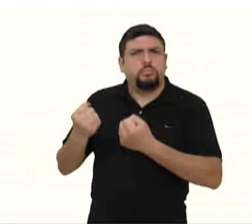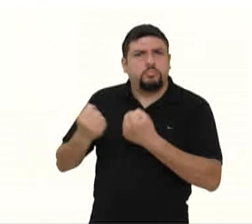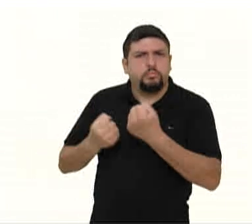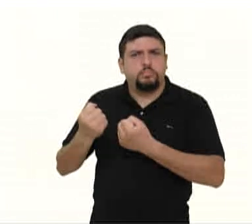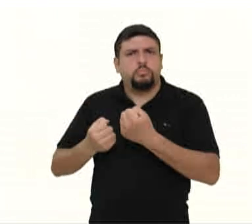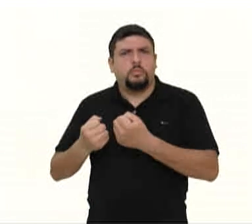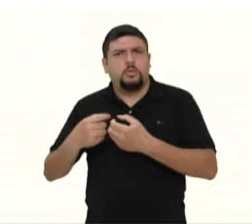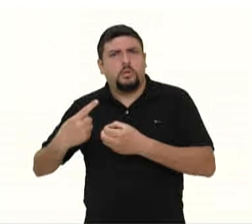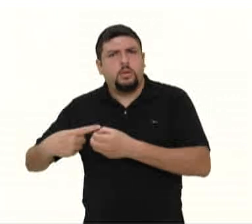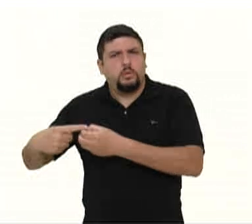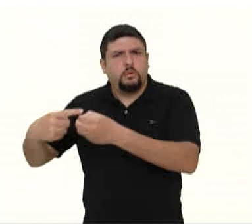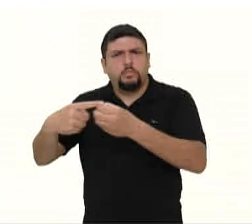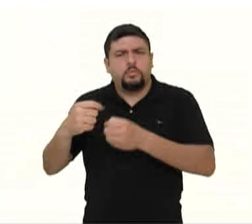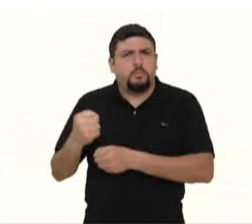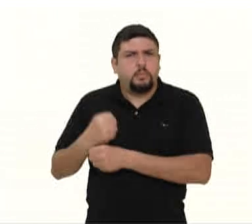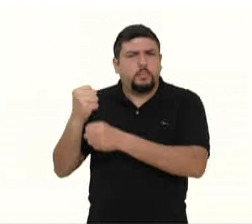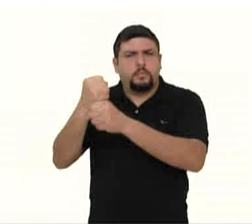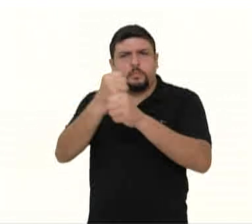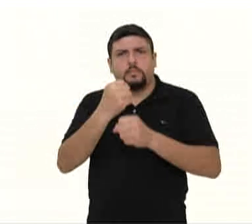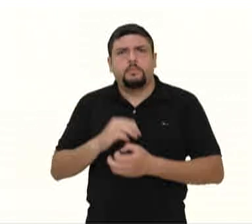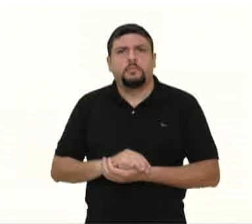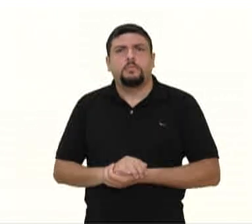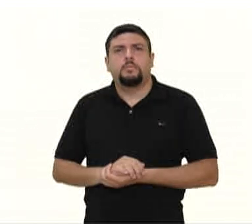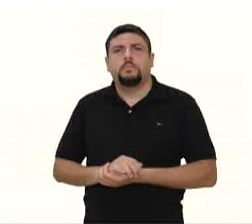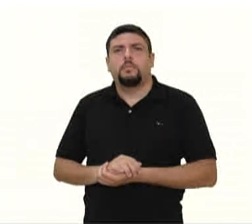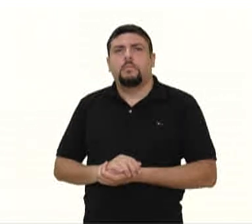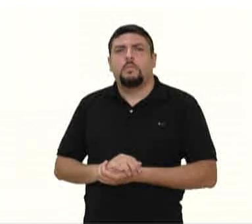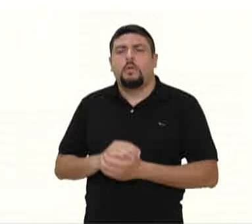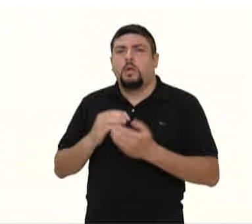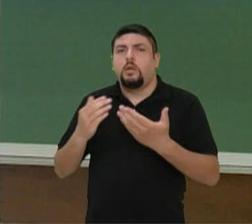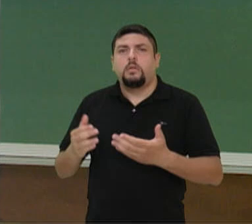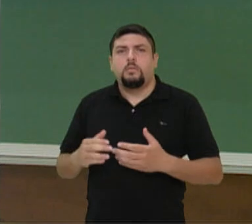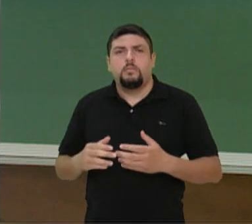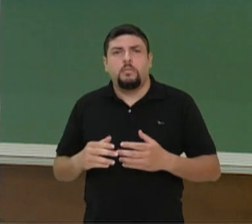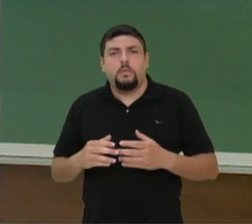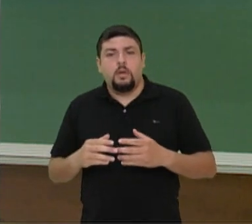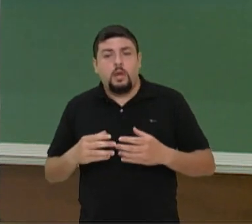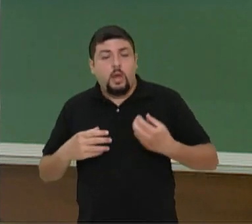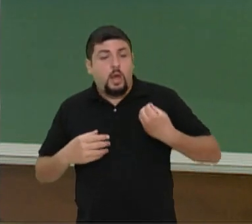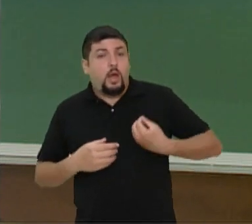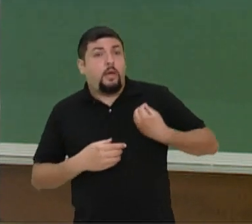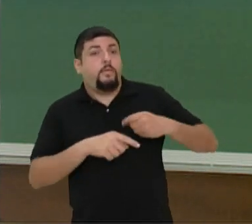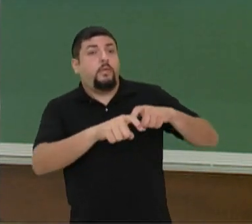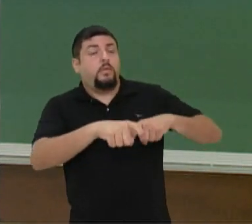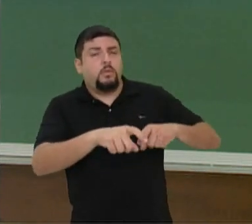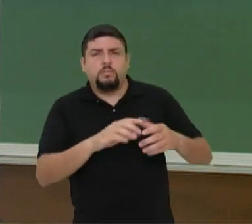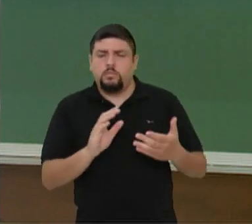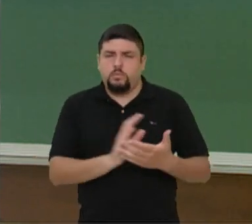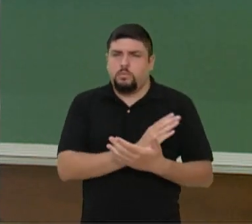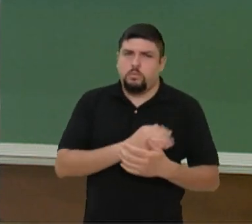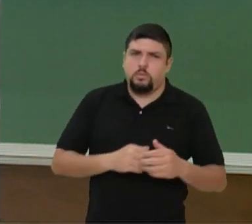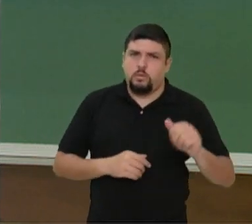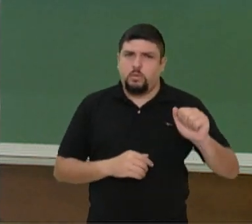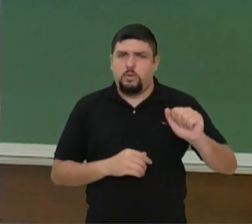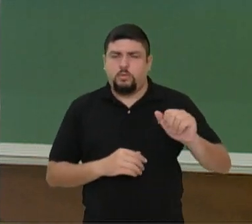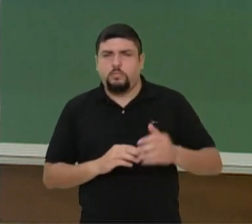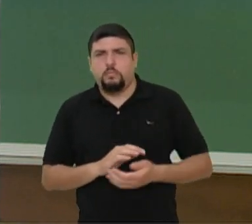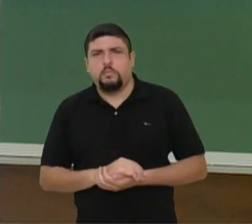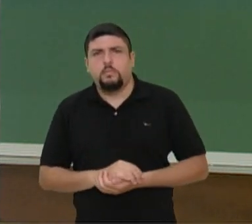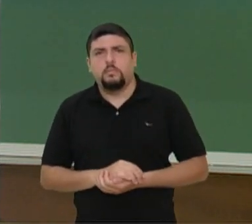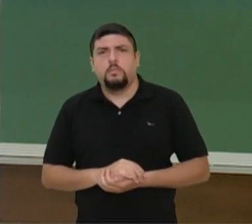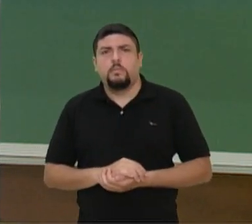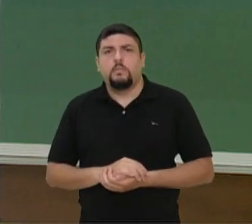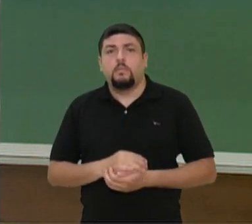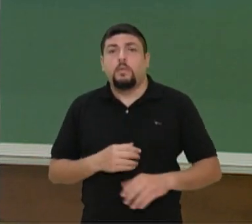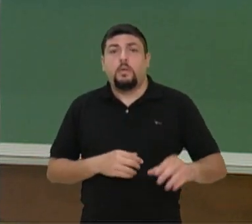urbanização. Característica que você já destaca aí, a letra A, vinda no campo, já elimina a letra A. O professor vai pular aqui. A